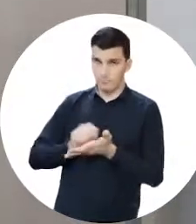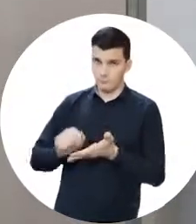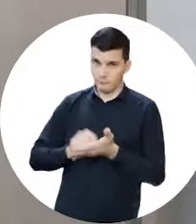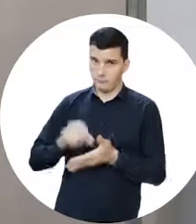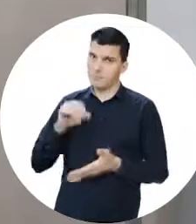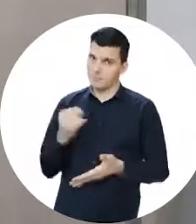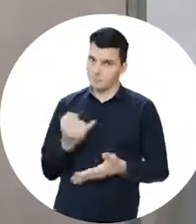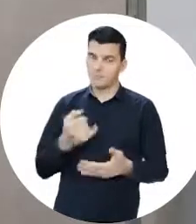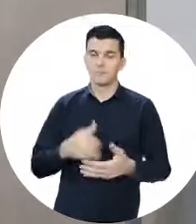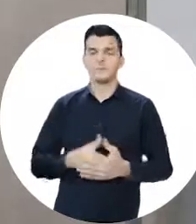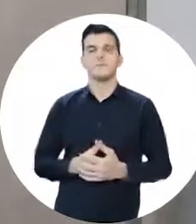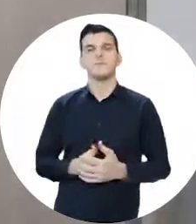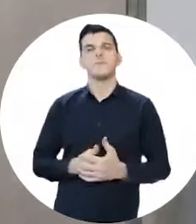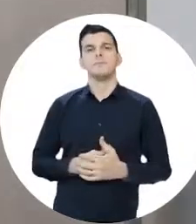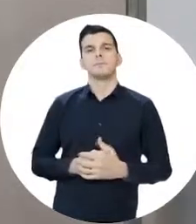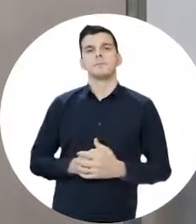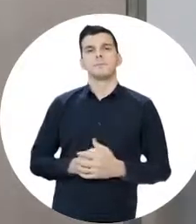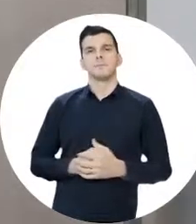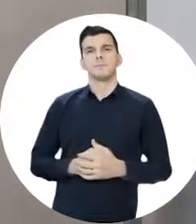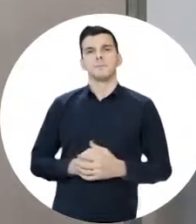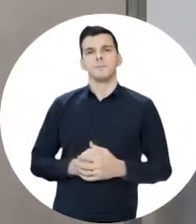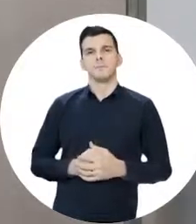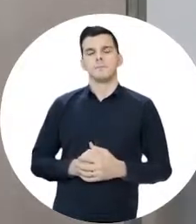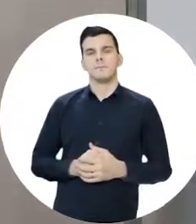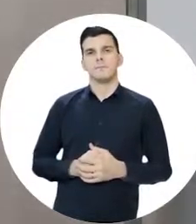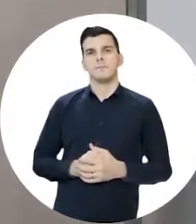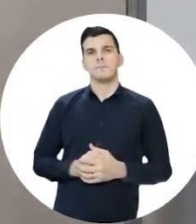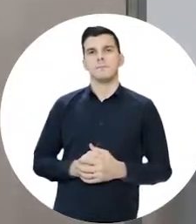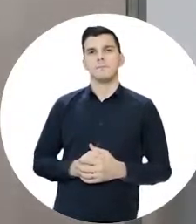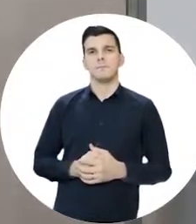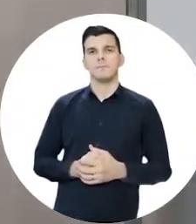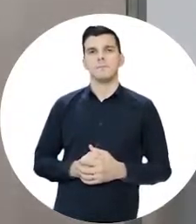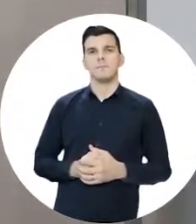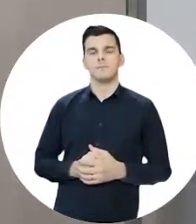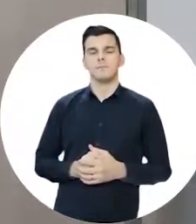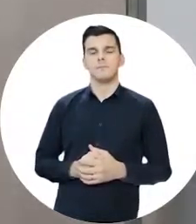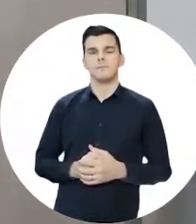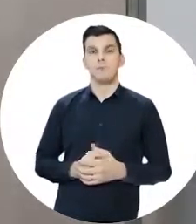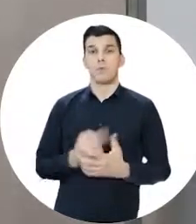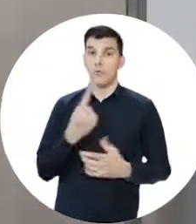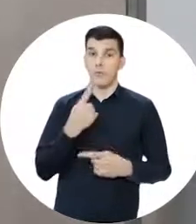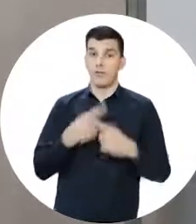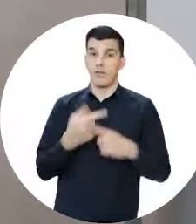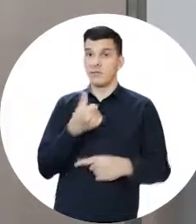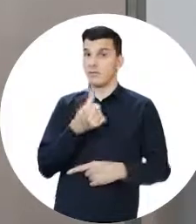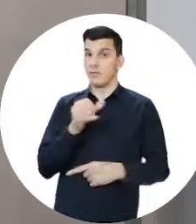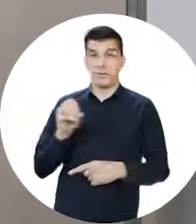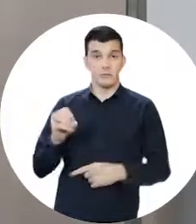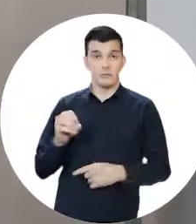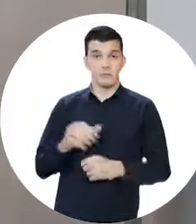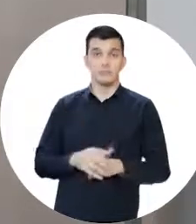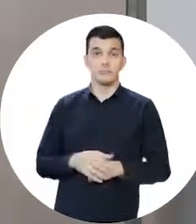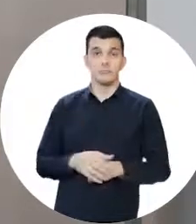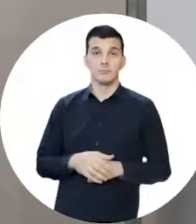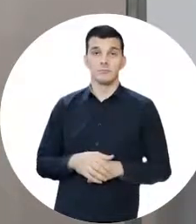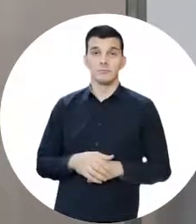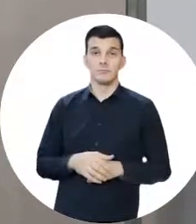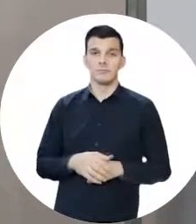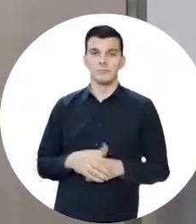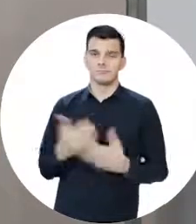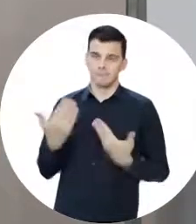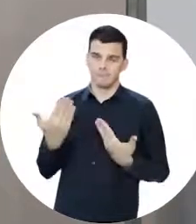de solvente vezes a densidade do meu solvente. 1 vezes 600 vai dar igual a